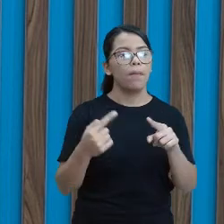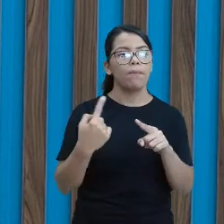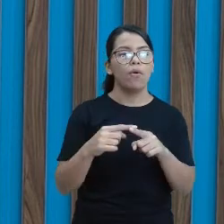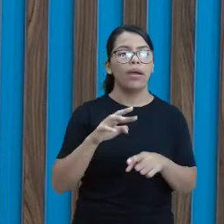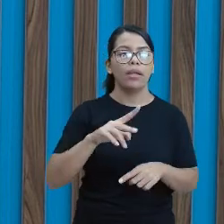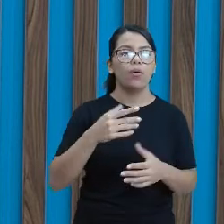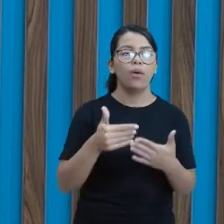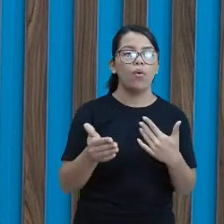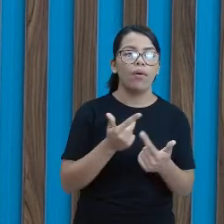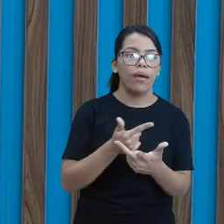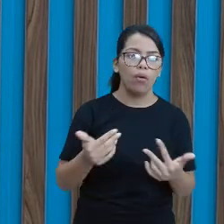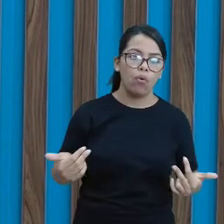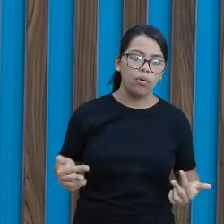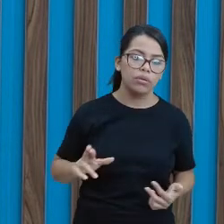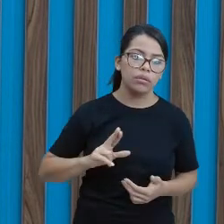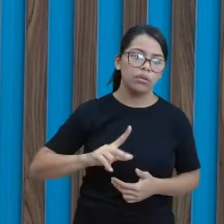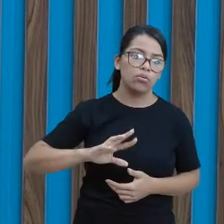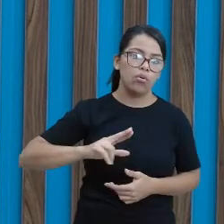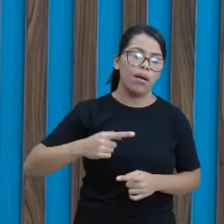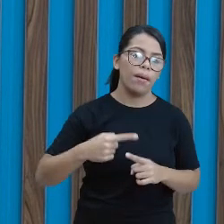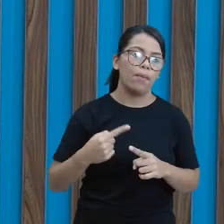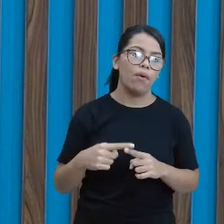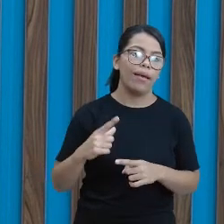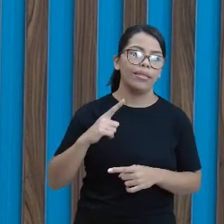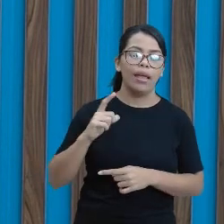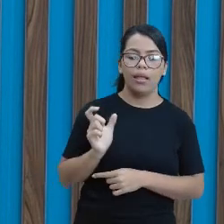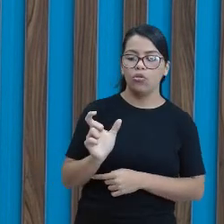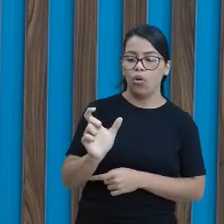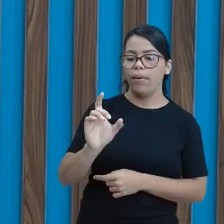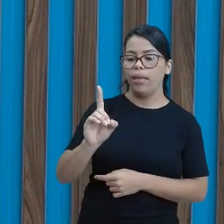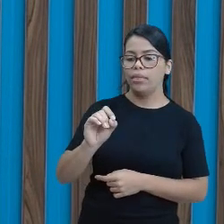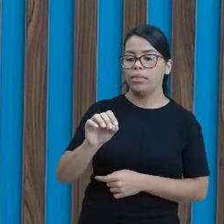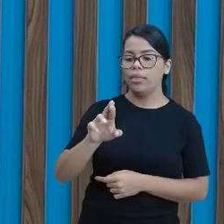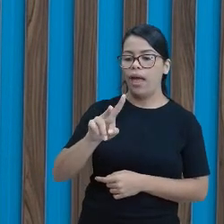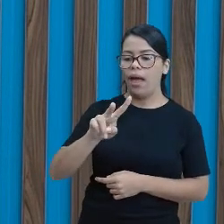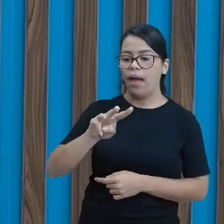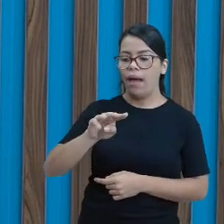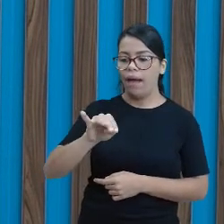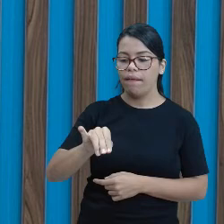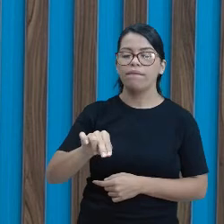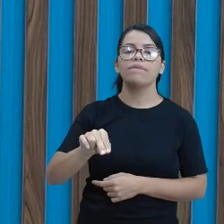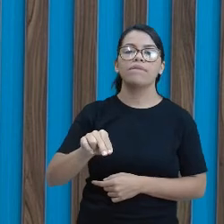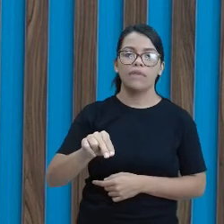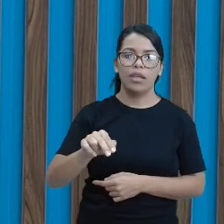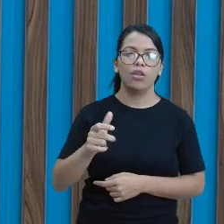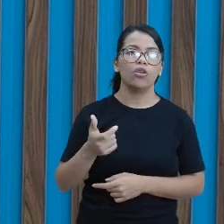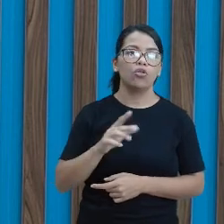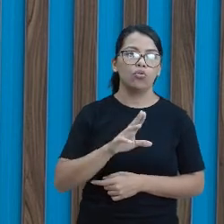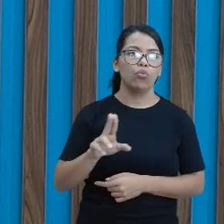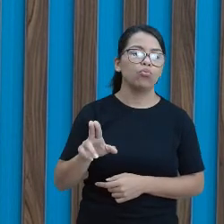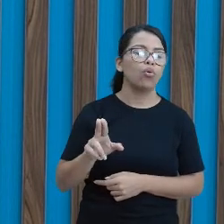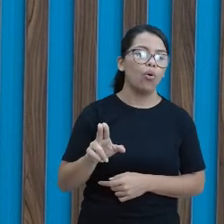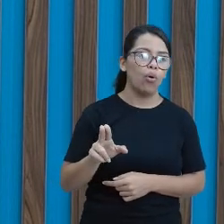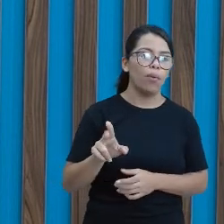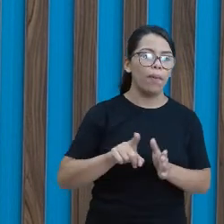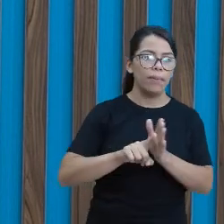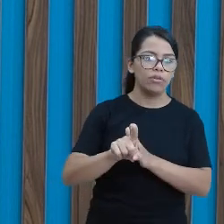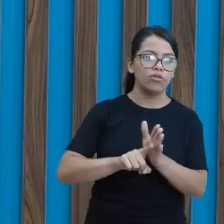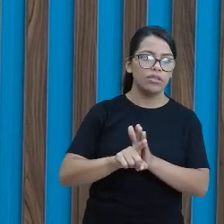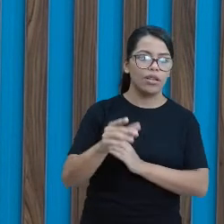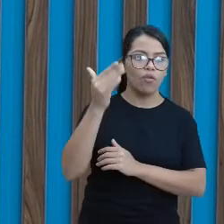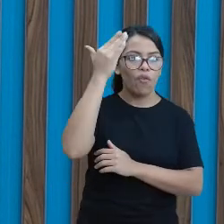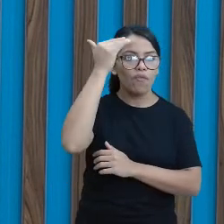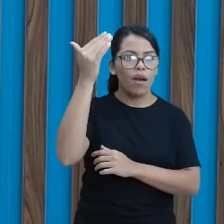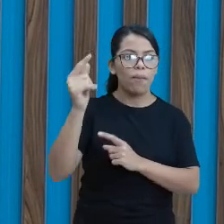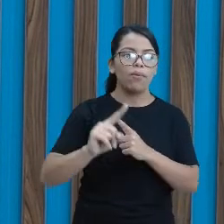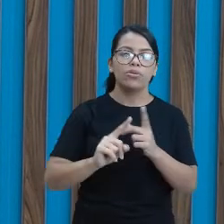qualquer coisa, e nem por ter um nome, por Darwin ser um nome, né, na época de um grande pesquisador ser aceito, não. É preciso que